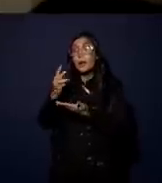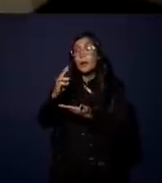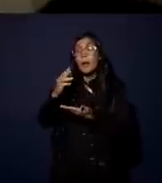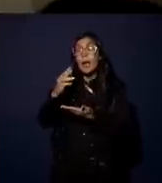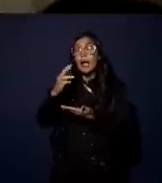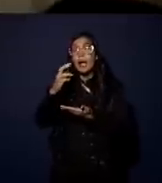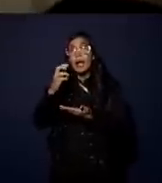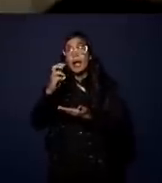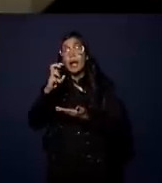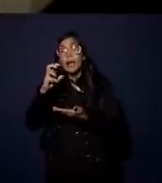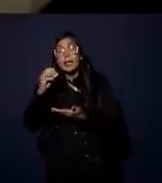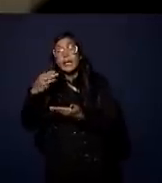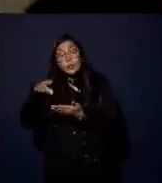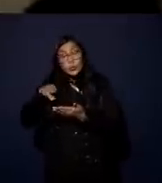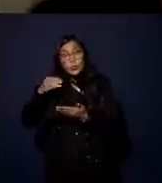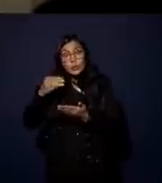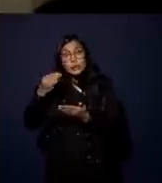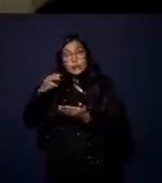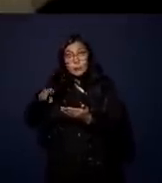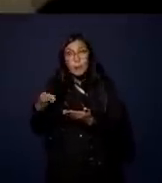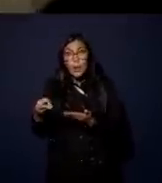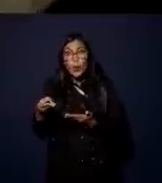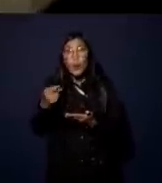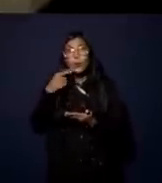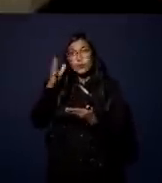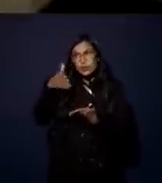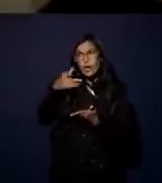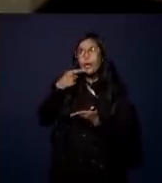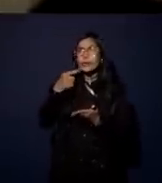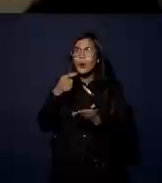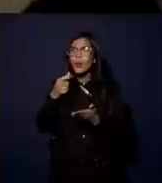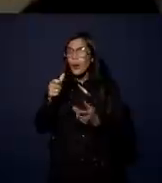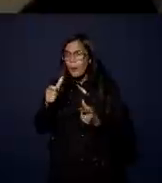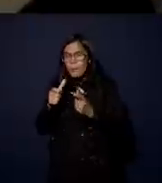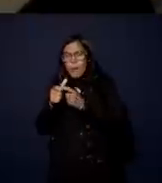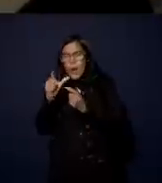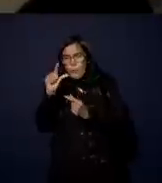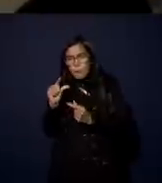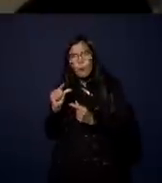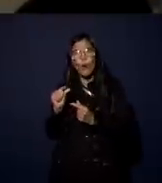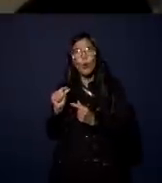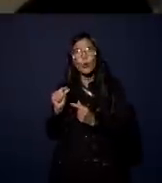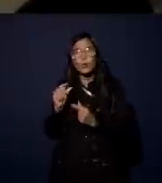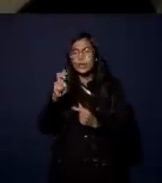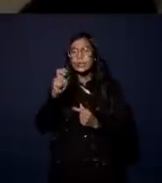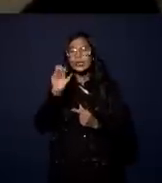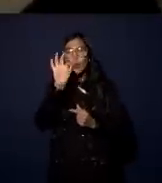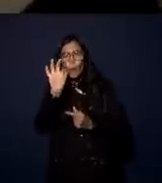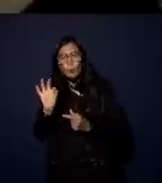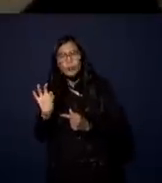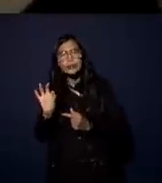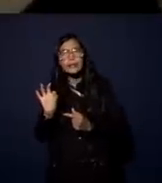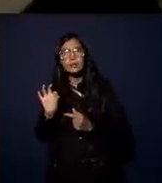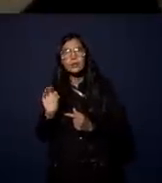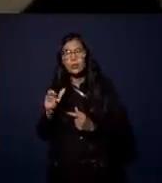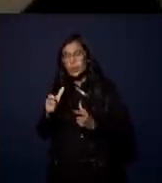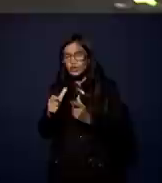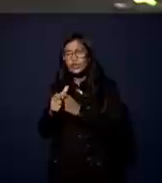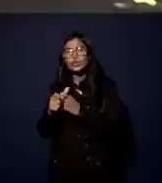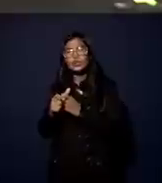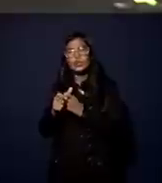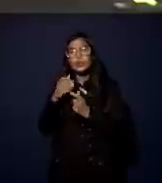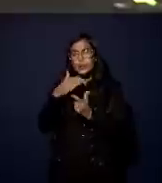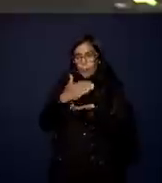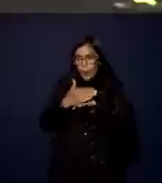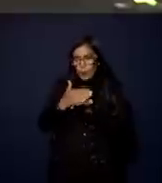muito boa de em termos de lineense é muito próxima do que é o 5% da inadimplência de financiamento de